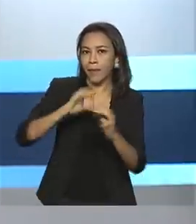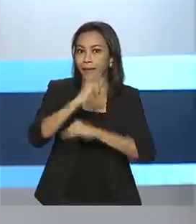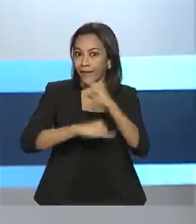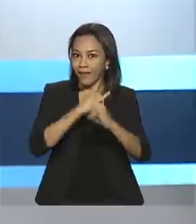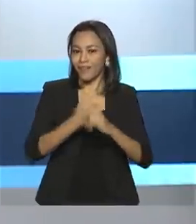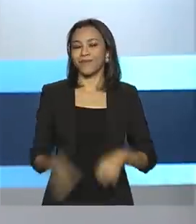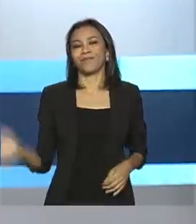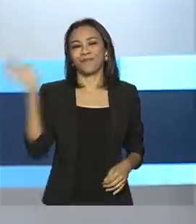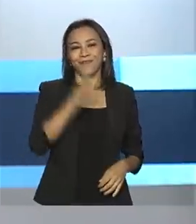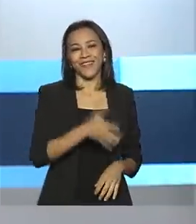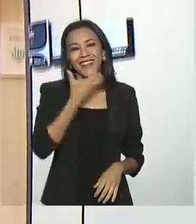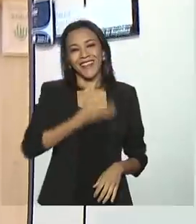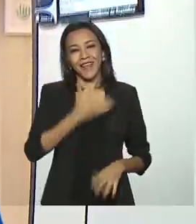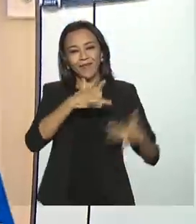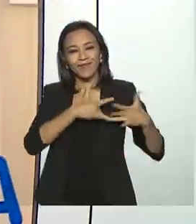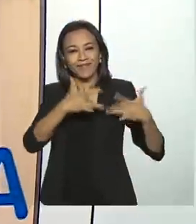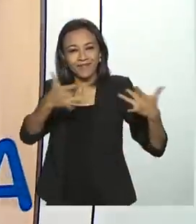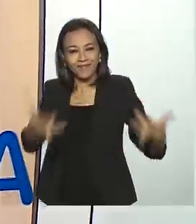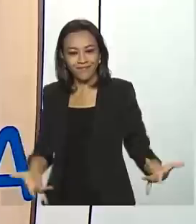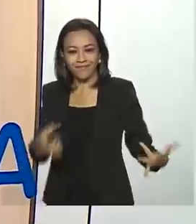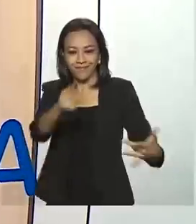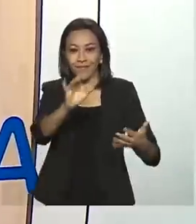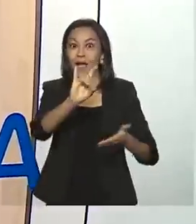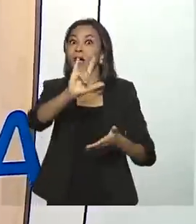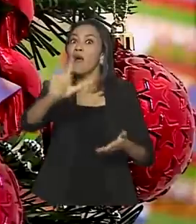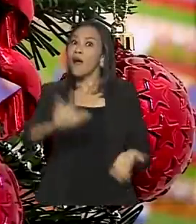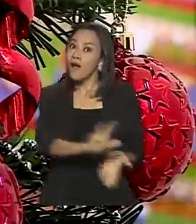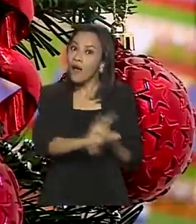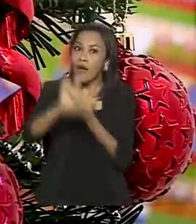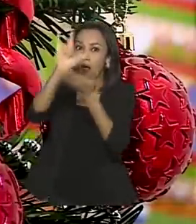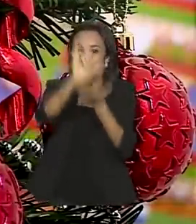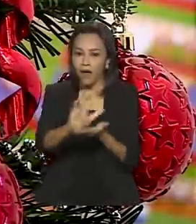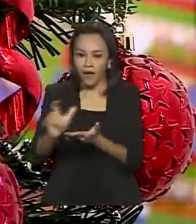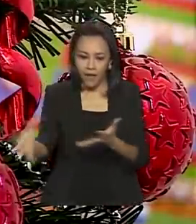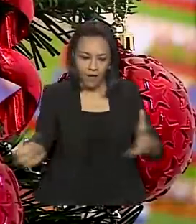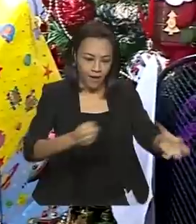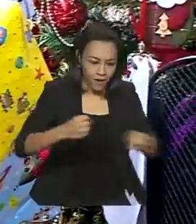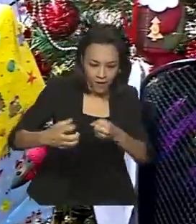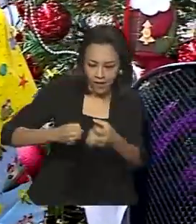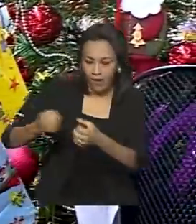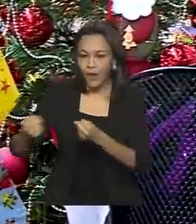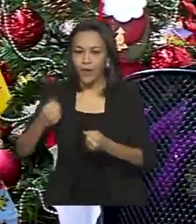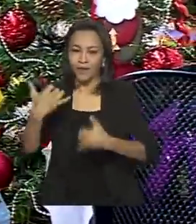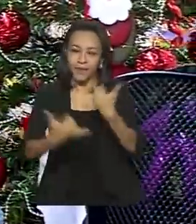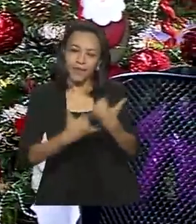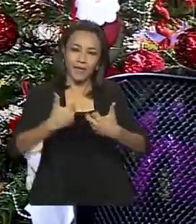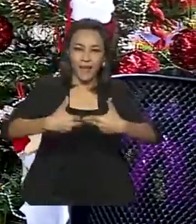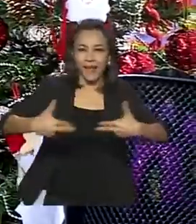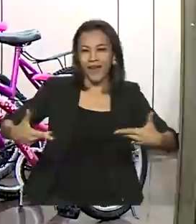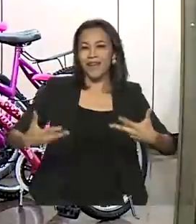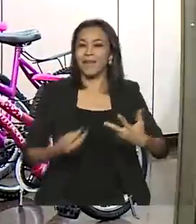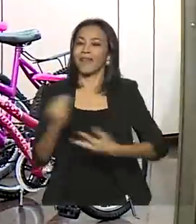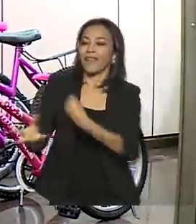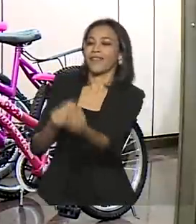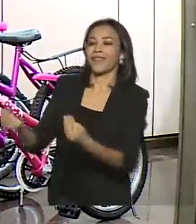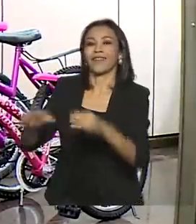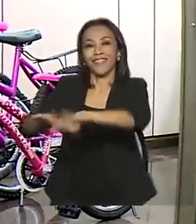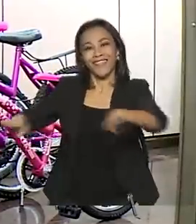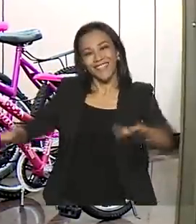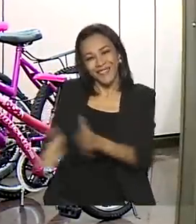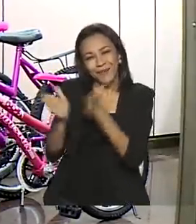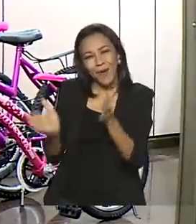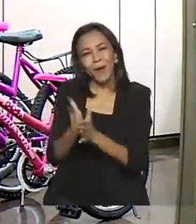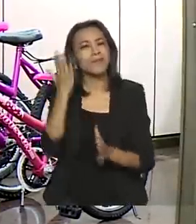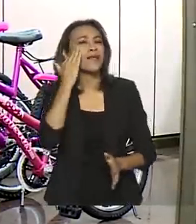Natal mais solidário. Programa Pátria Voluntária arrecada doações para alegrar o Natal de crianças carentes.